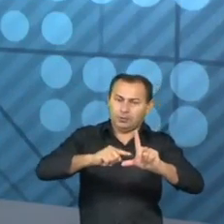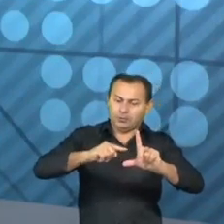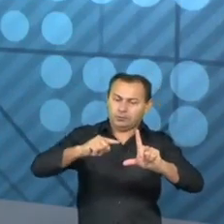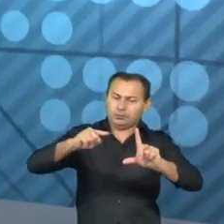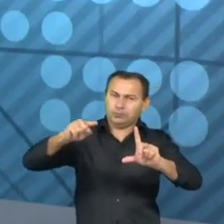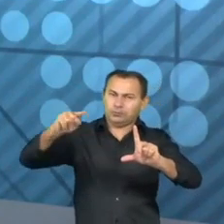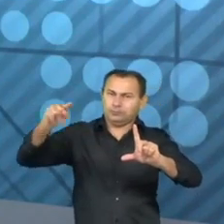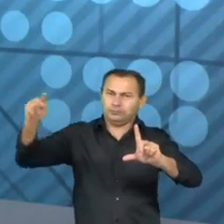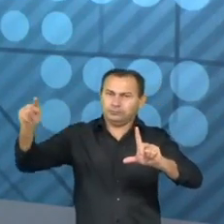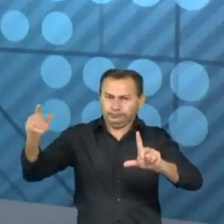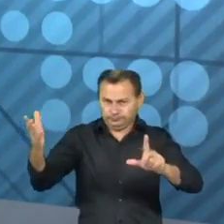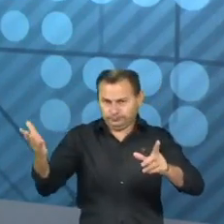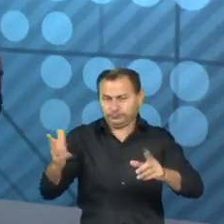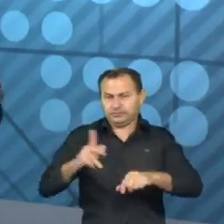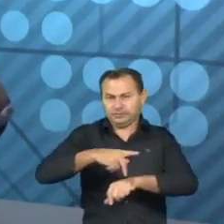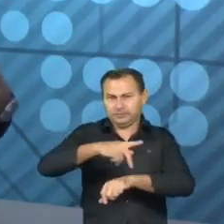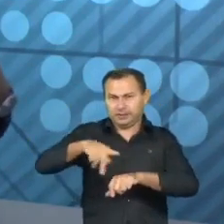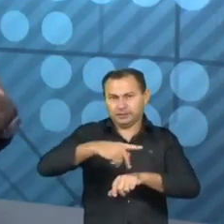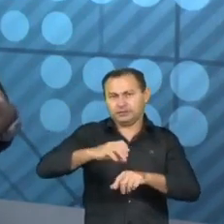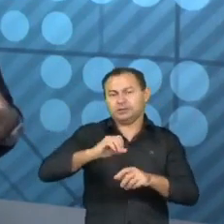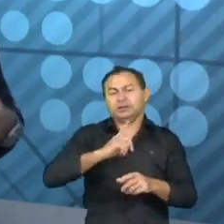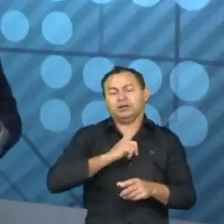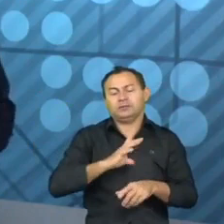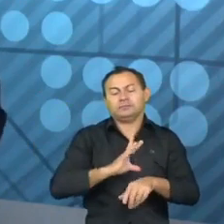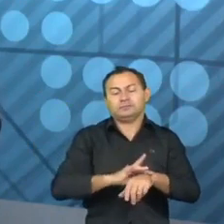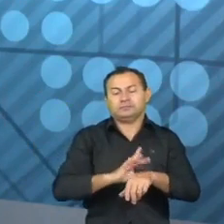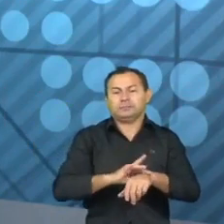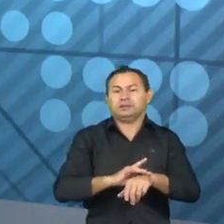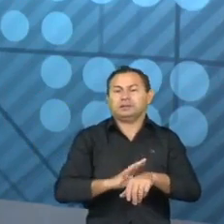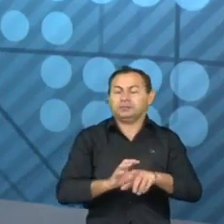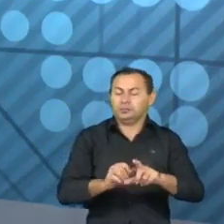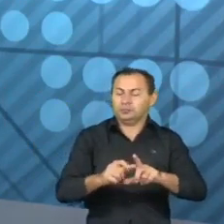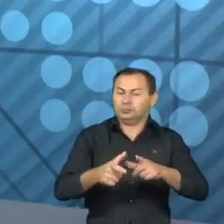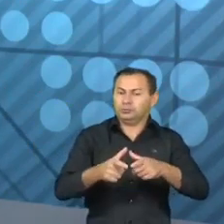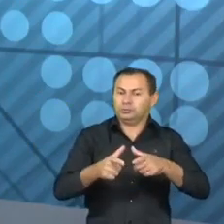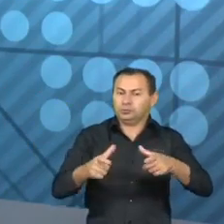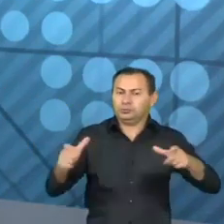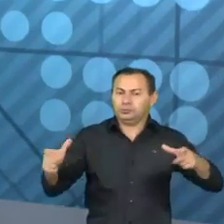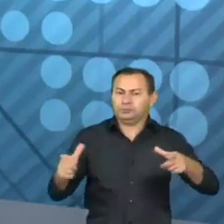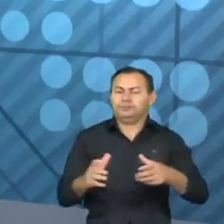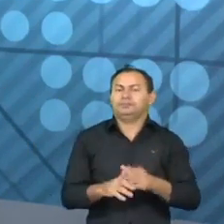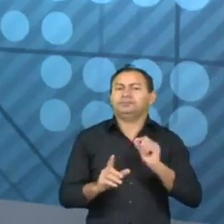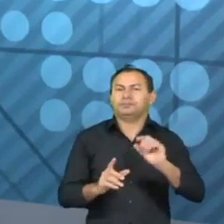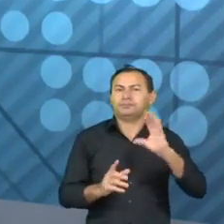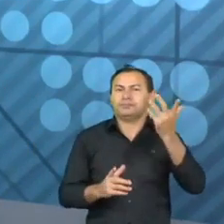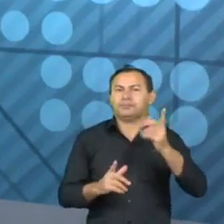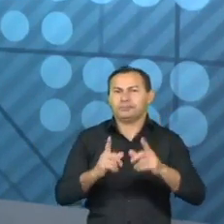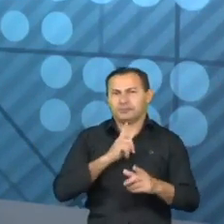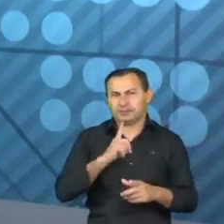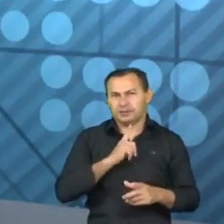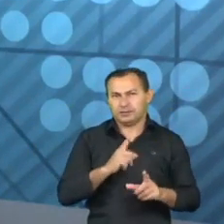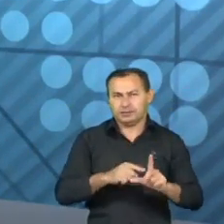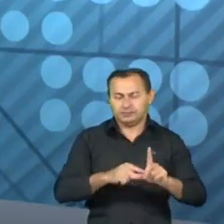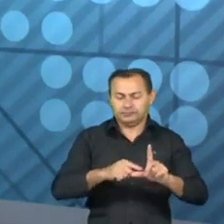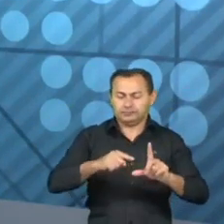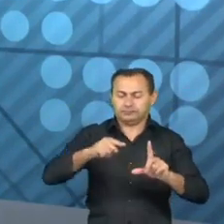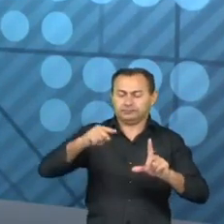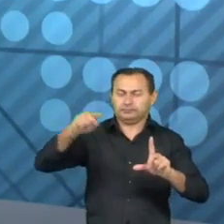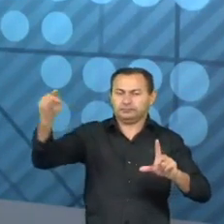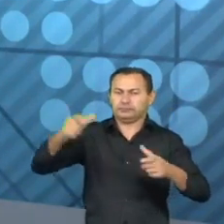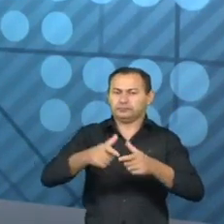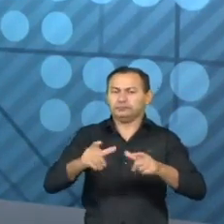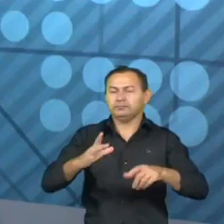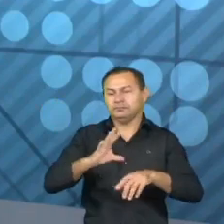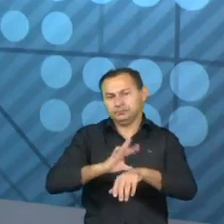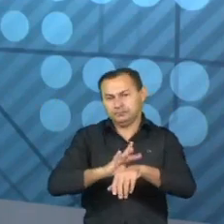e no país houve um momento com isso, né, o que acontecia? Eu tinha um número maior